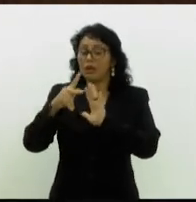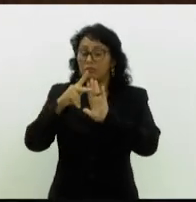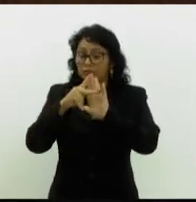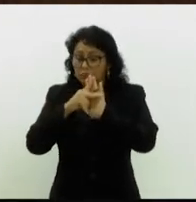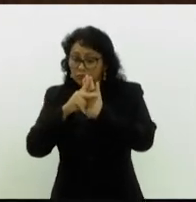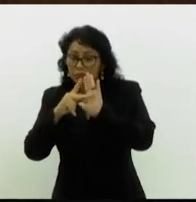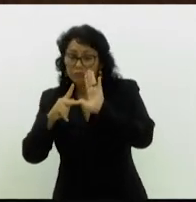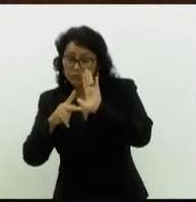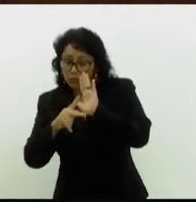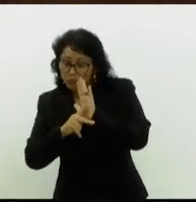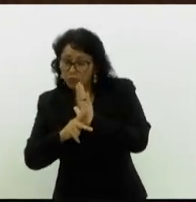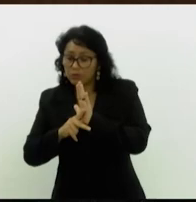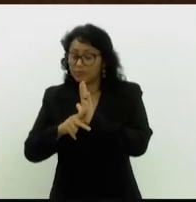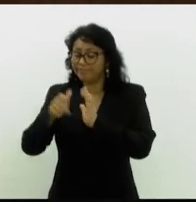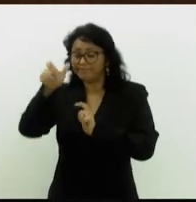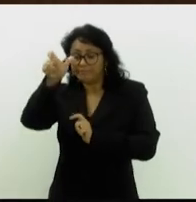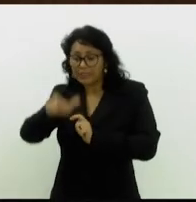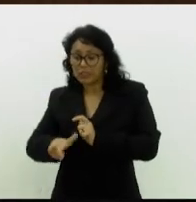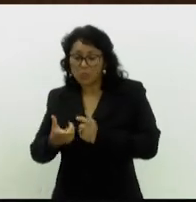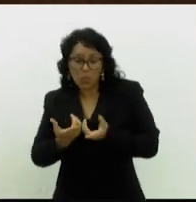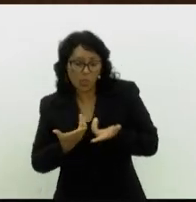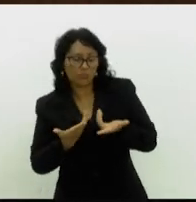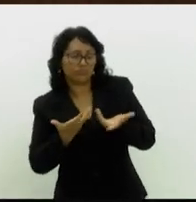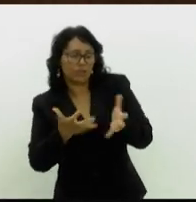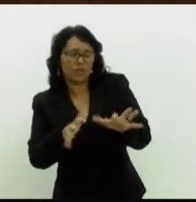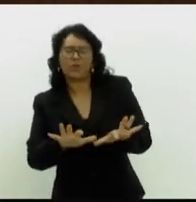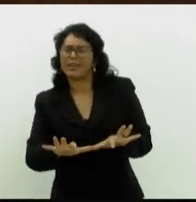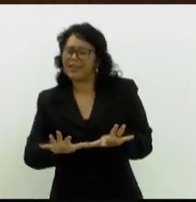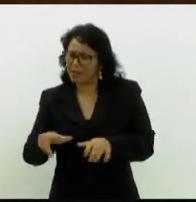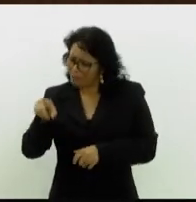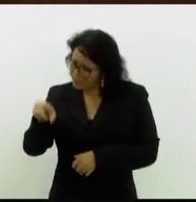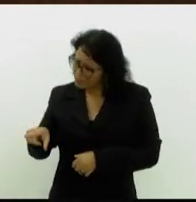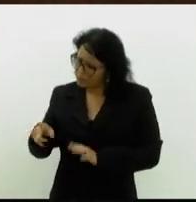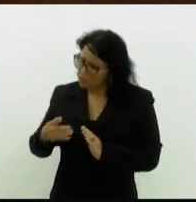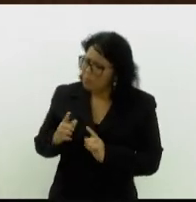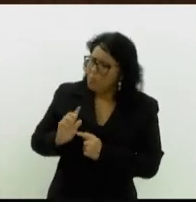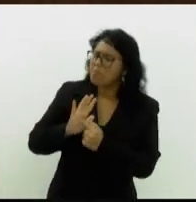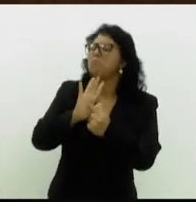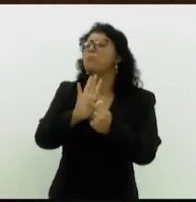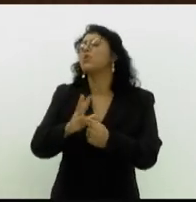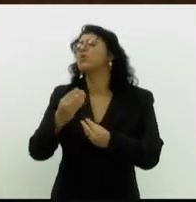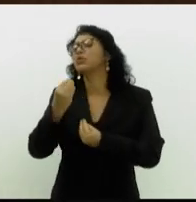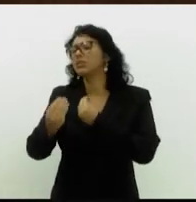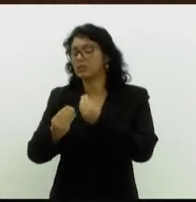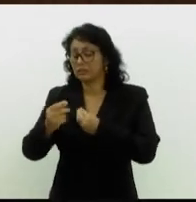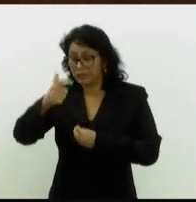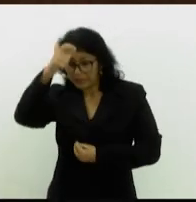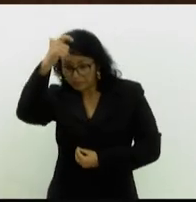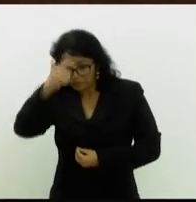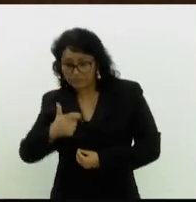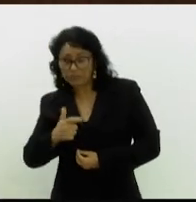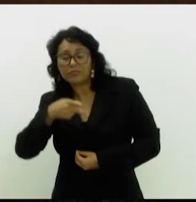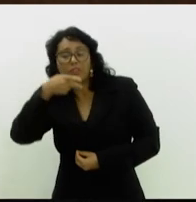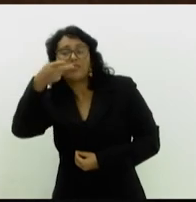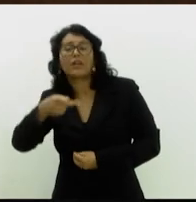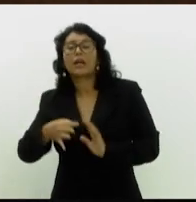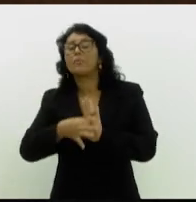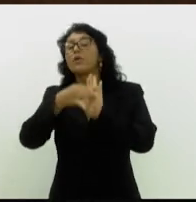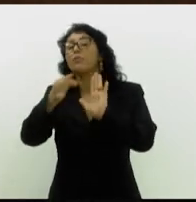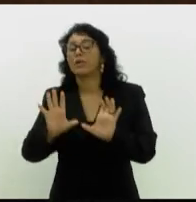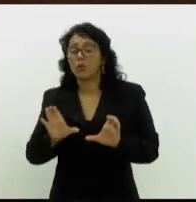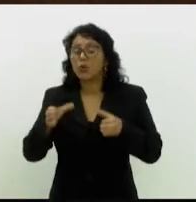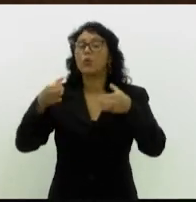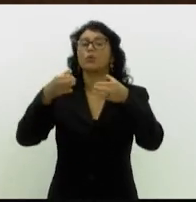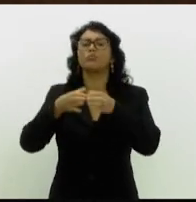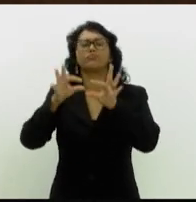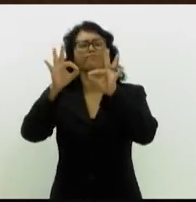deputado Anderson Moraes traz emendas modificativas e eu queria dizer que a comissão é favorável a essas emendas de 1